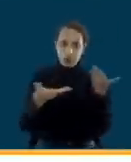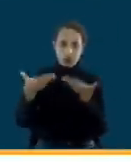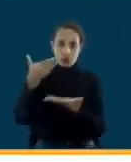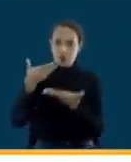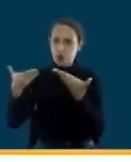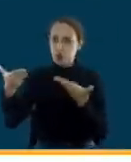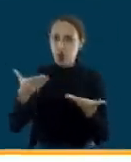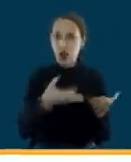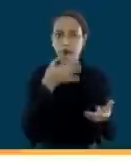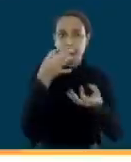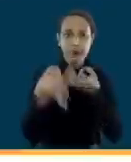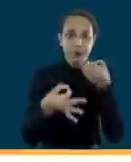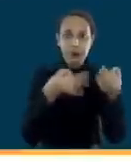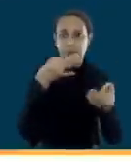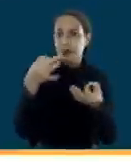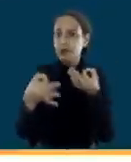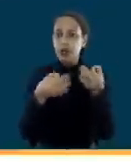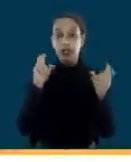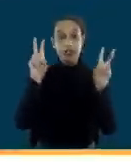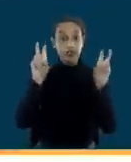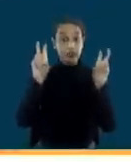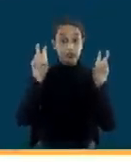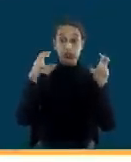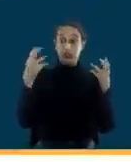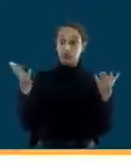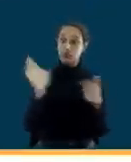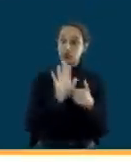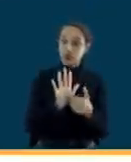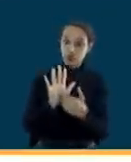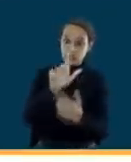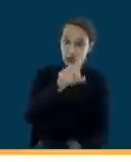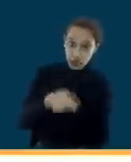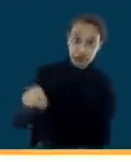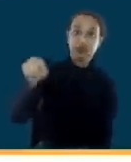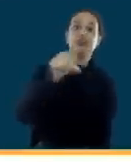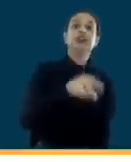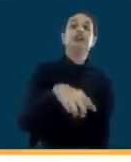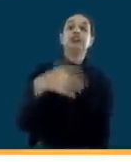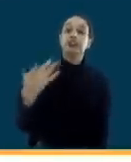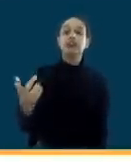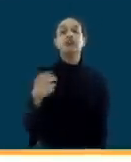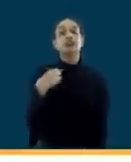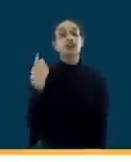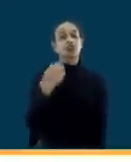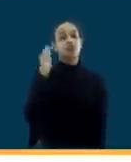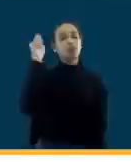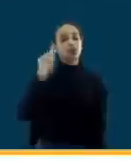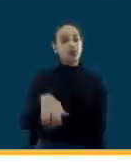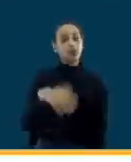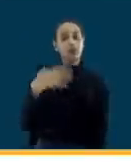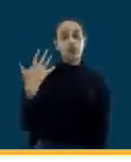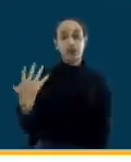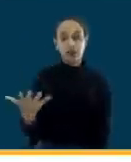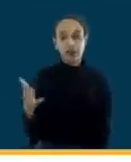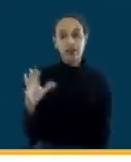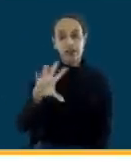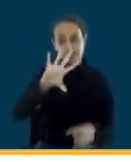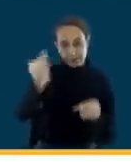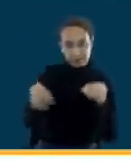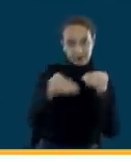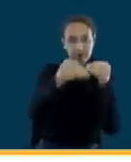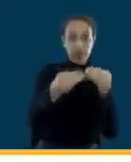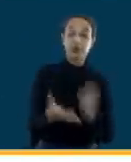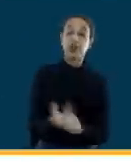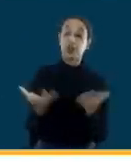relação a questões que foram trazidas aqui e que a gente vai tá colocando. Eu só queria talvez responder